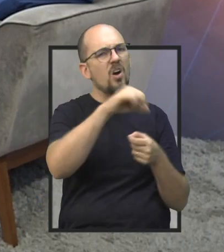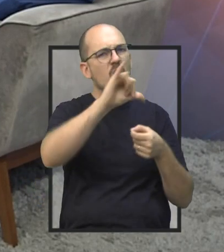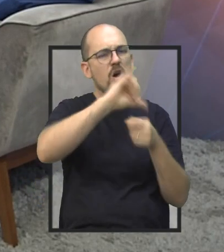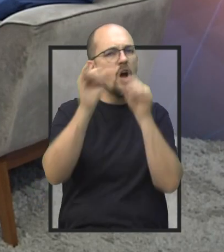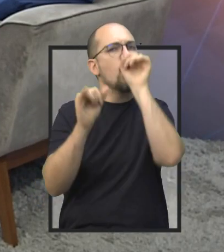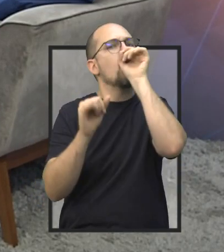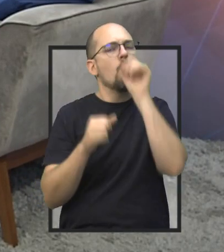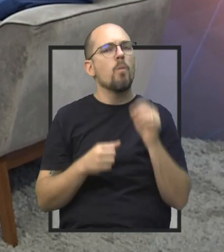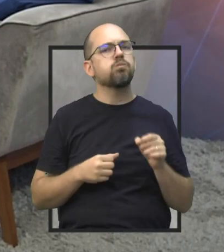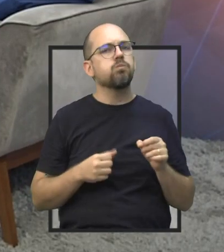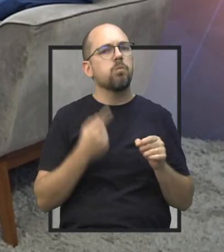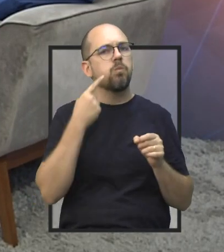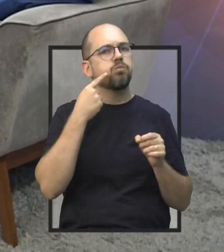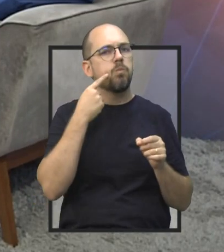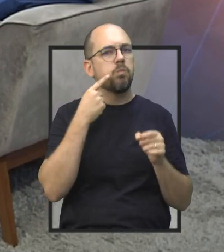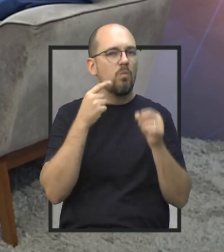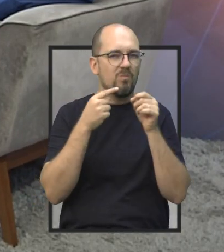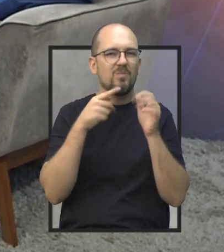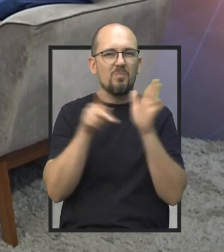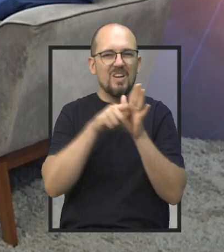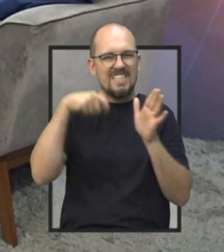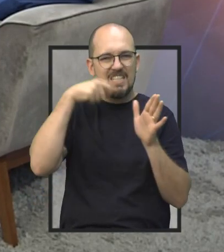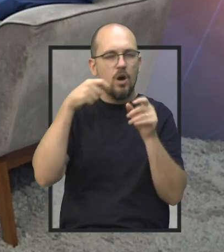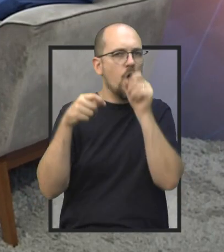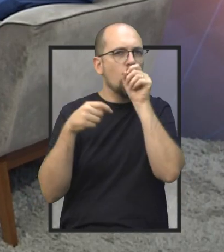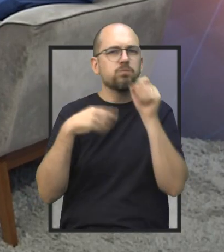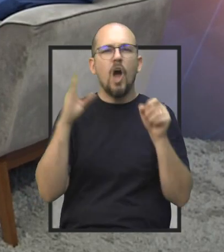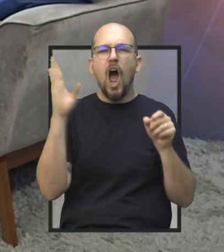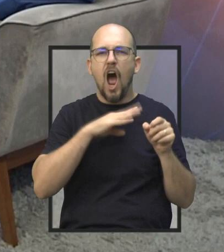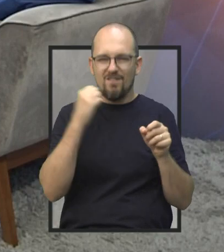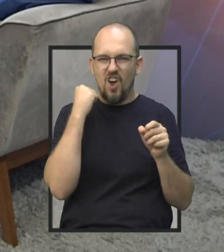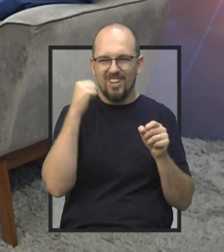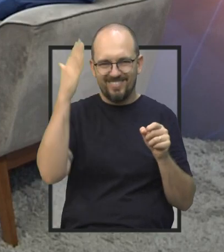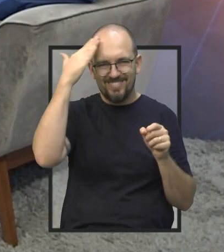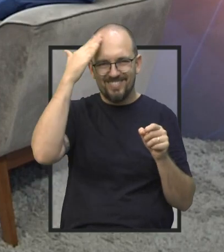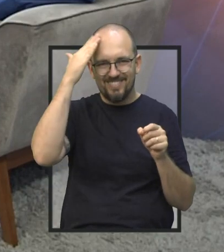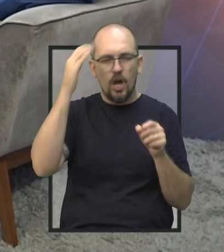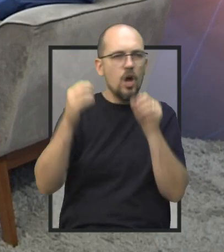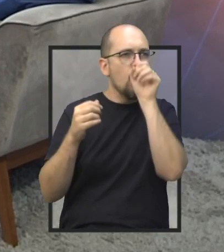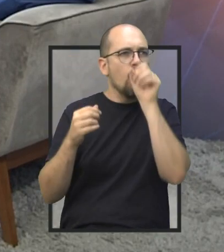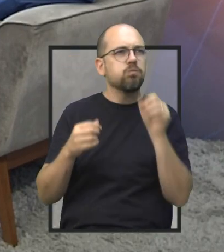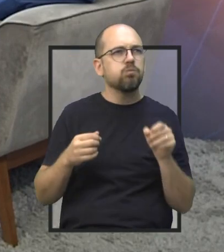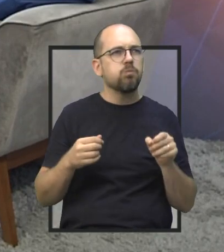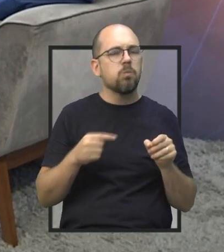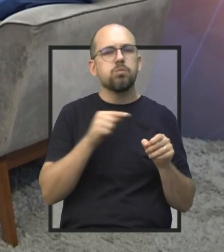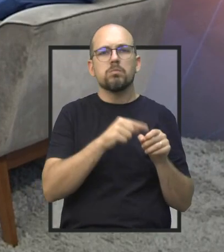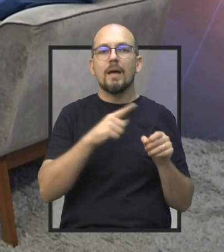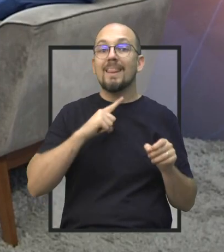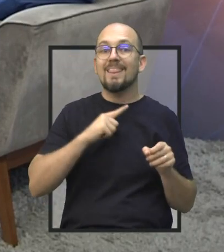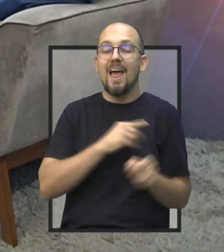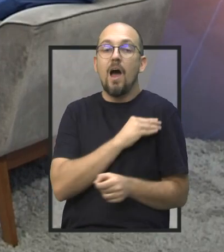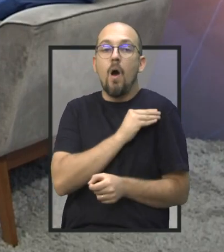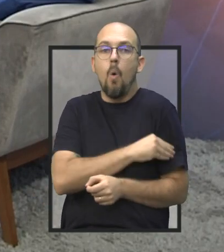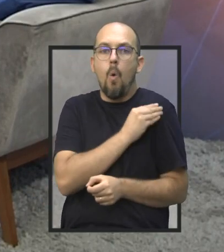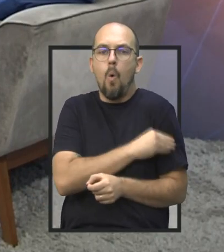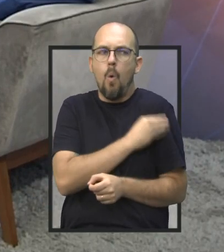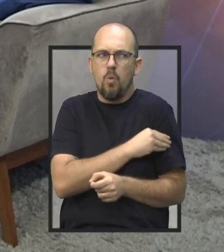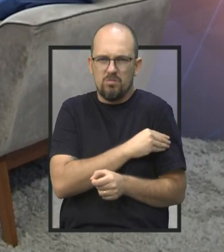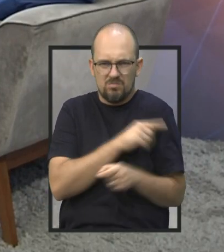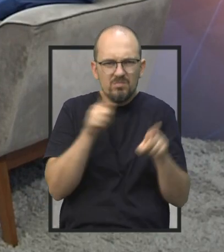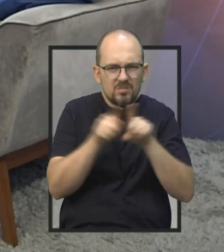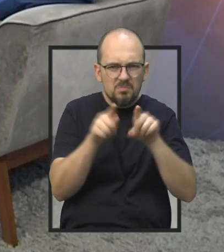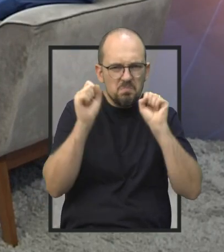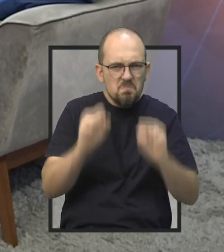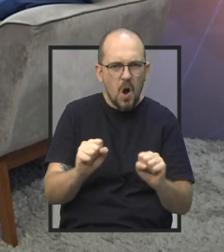por exemplo, esses mais fortes, nossa, aquela ardência, né, tem o álcool na composição, de fato